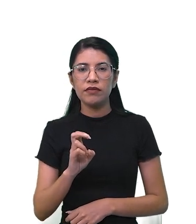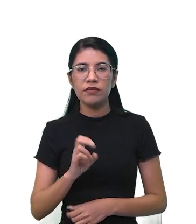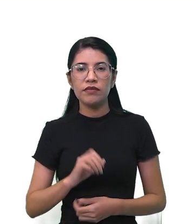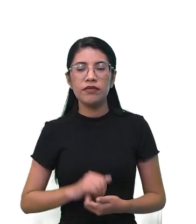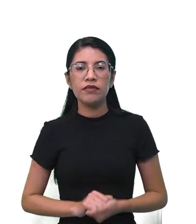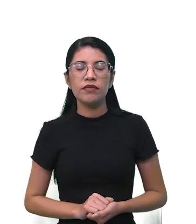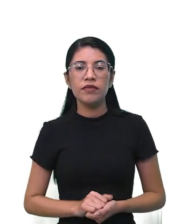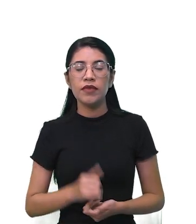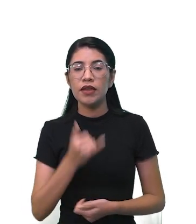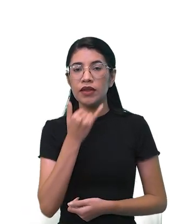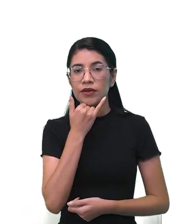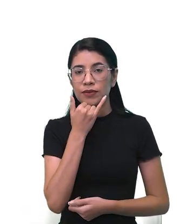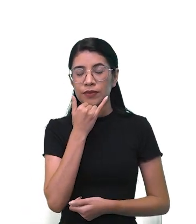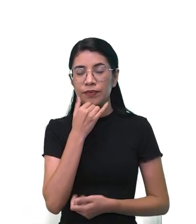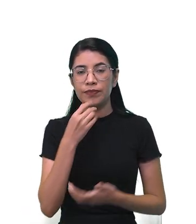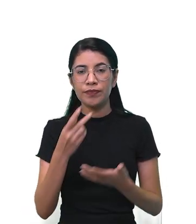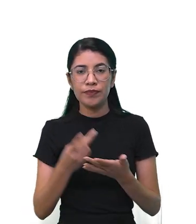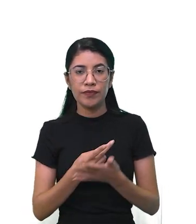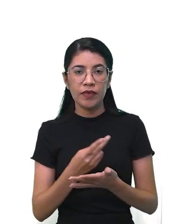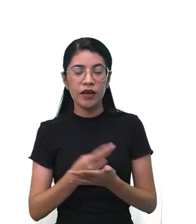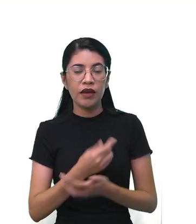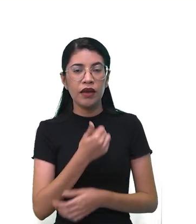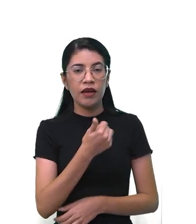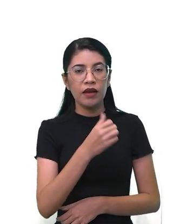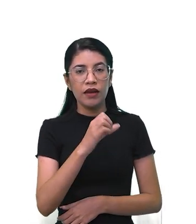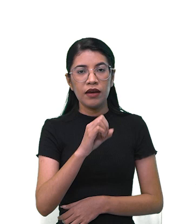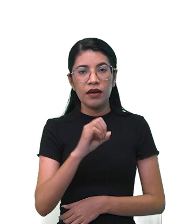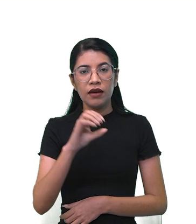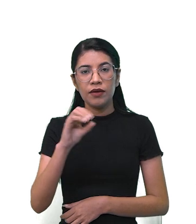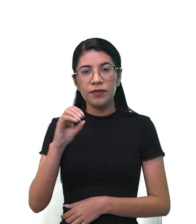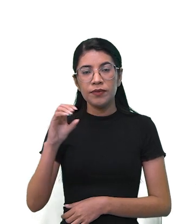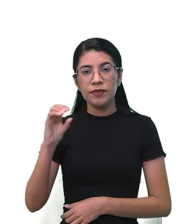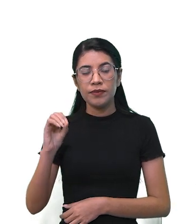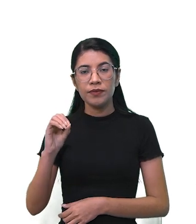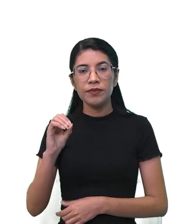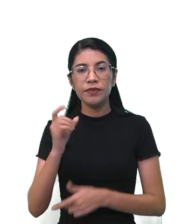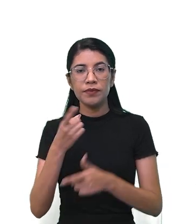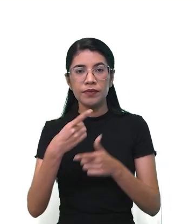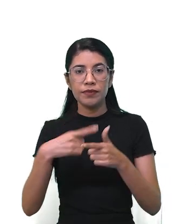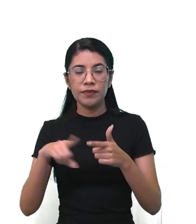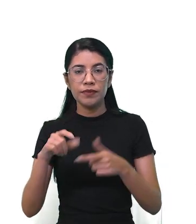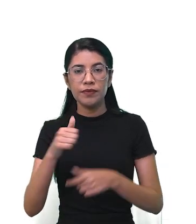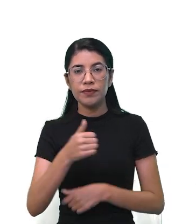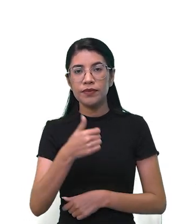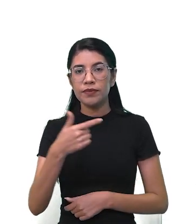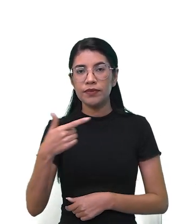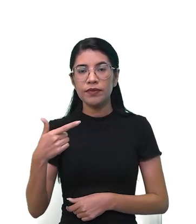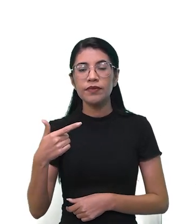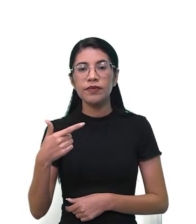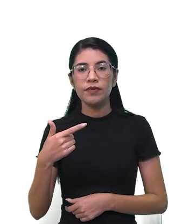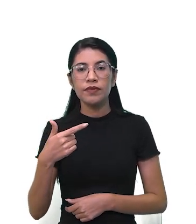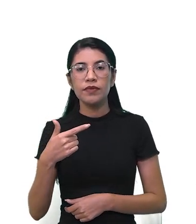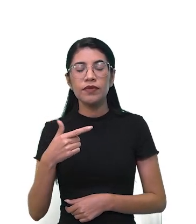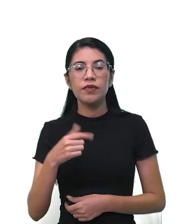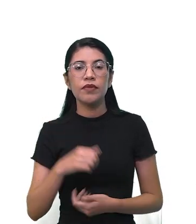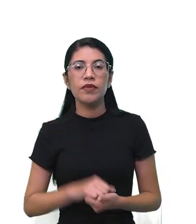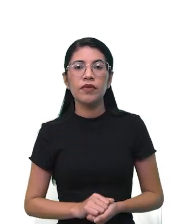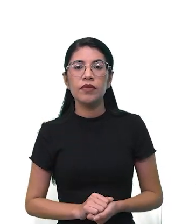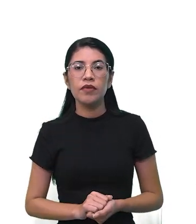180 não, perdão. 1.800, né? 1.800 dividido por 12. Vai resultar,